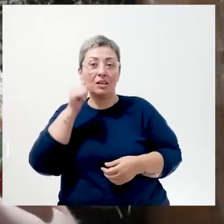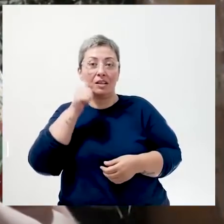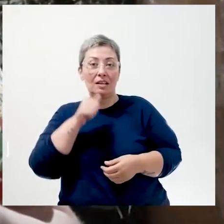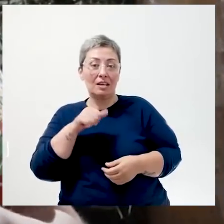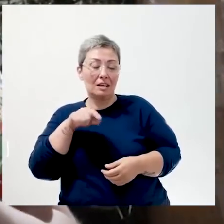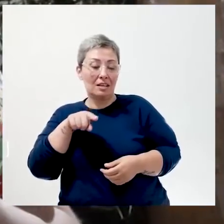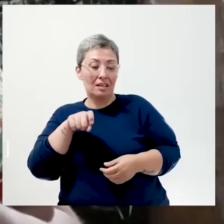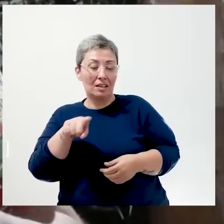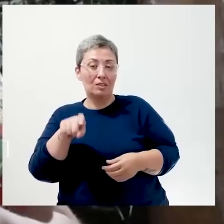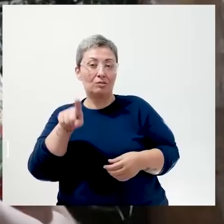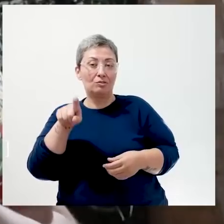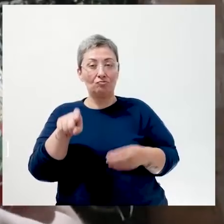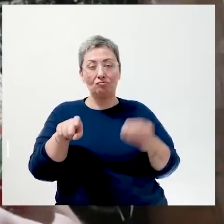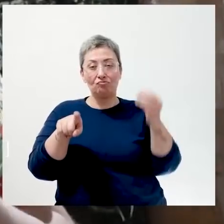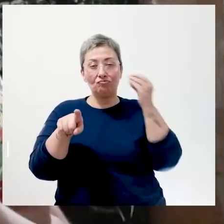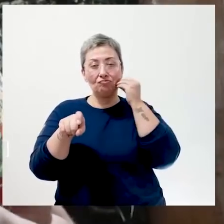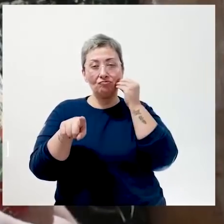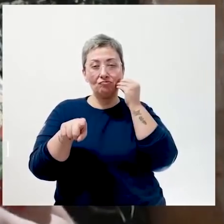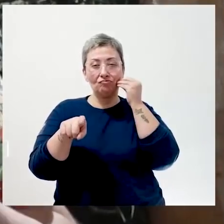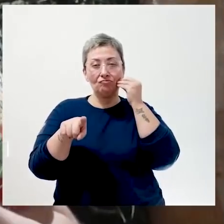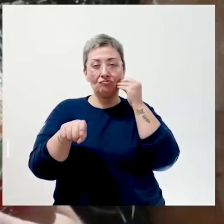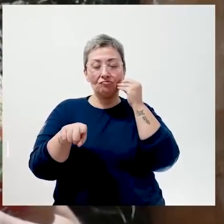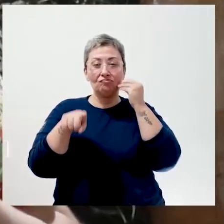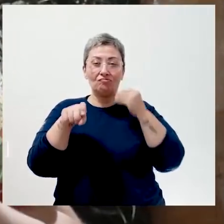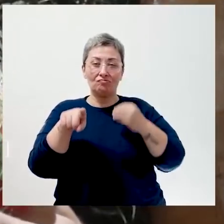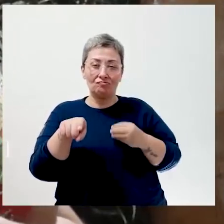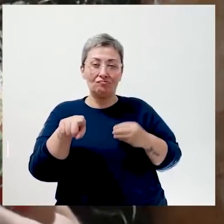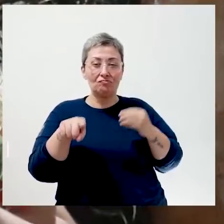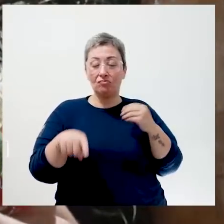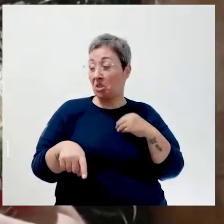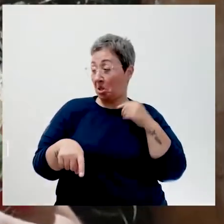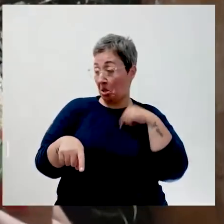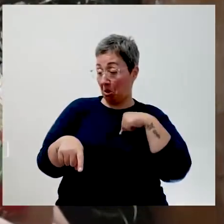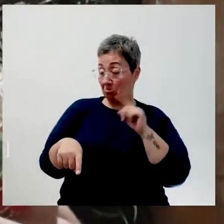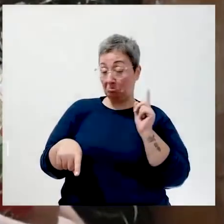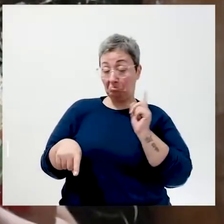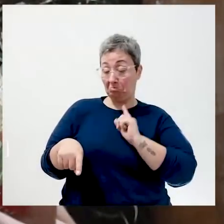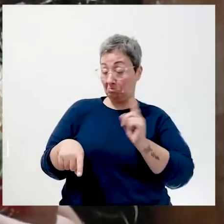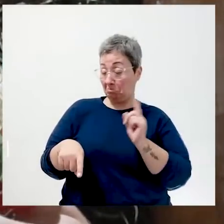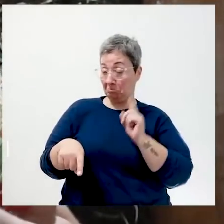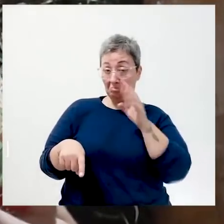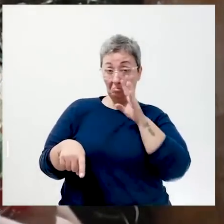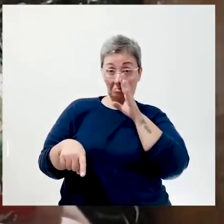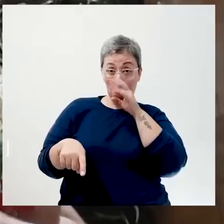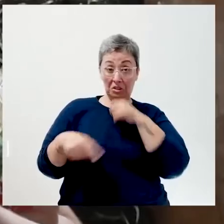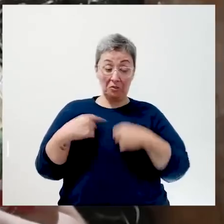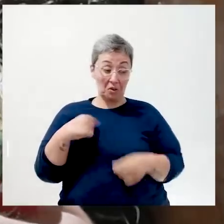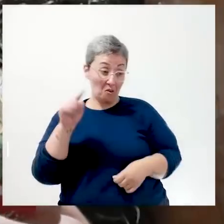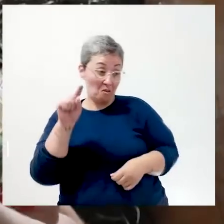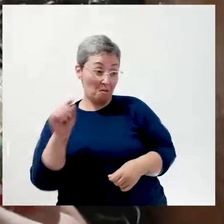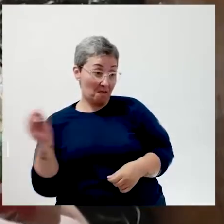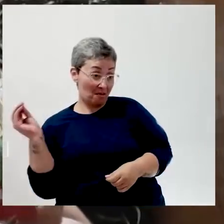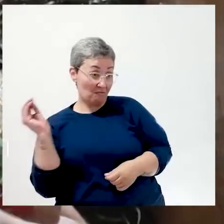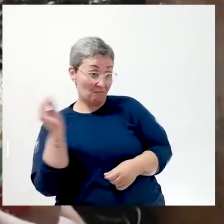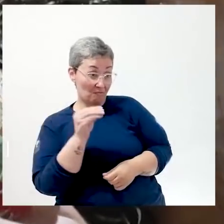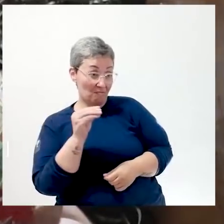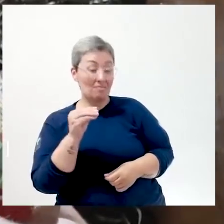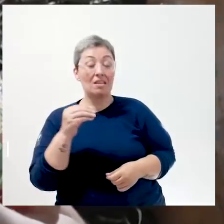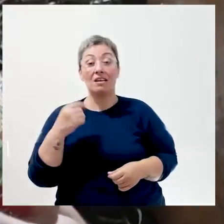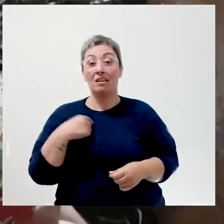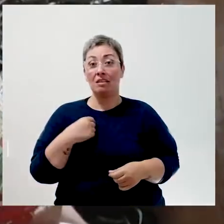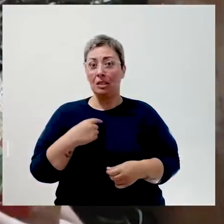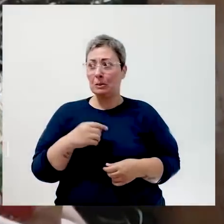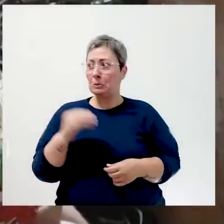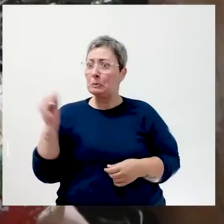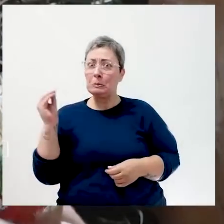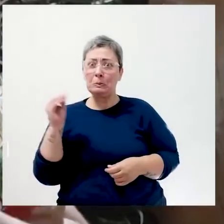Minhoca, minhoca, me dá uma beijoca. Não dou, não dou, não dou. Então eu vou roubar.